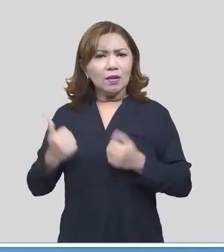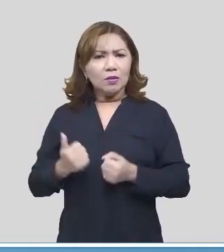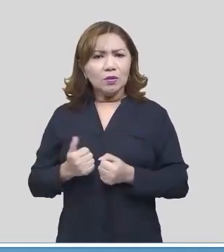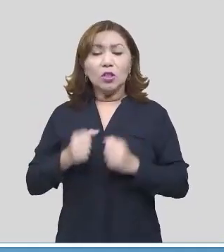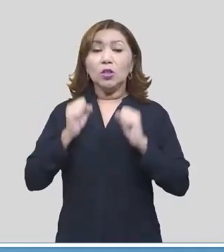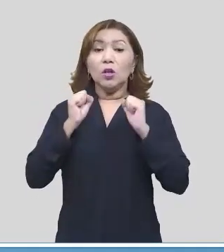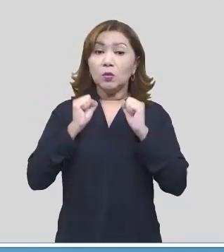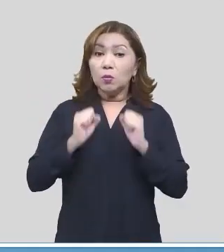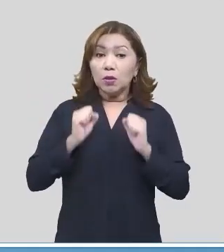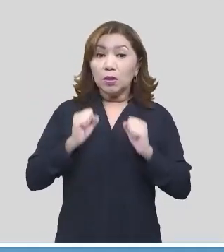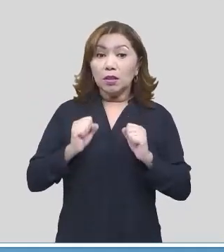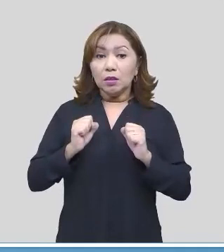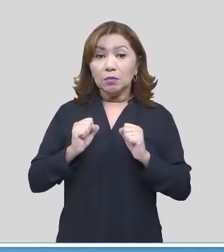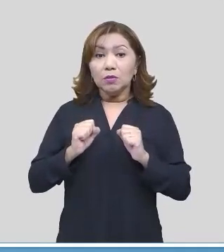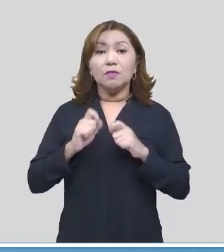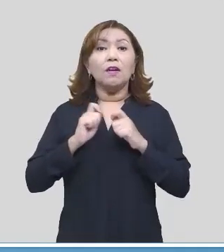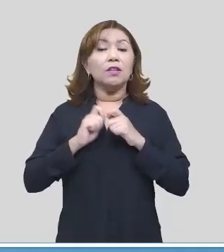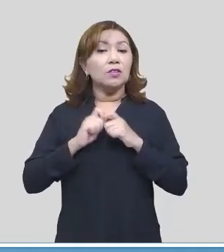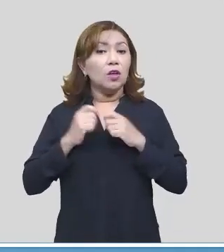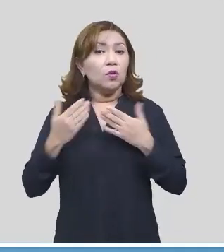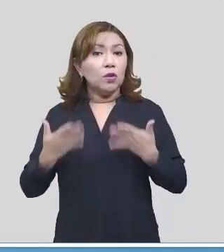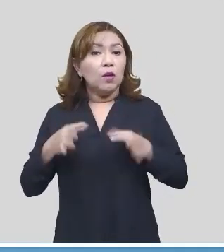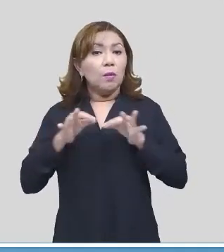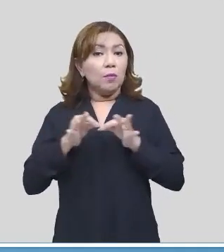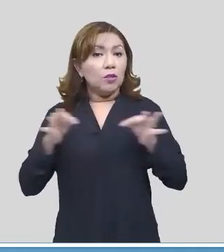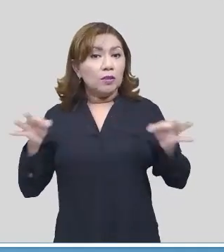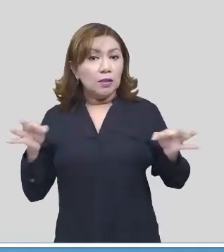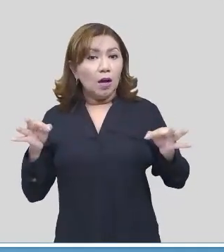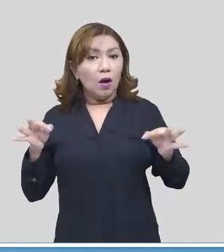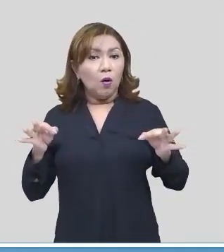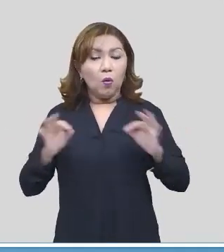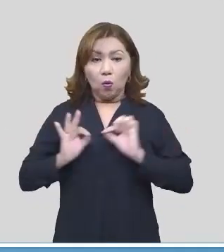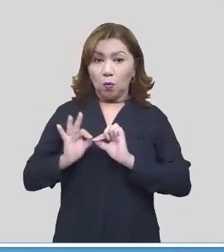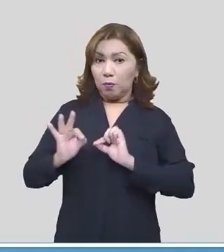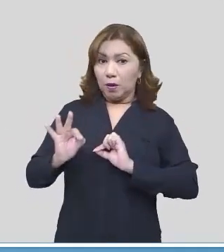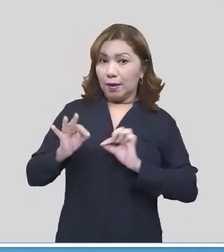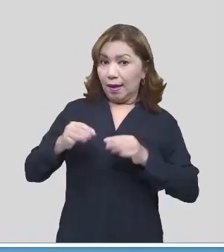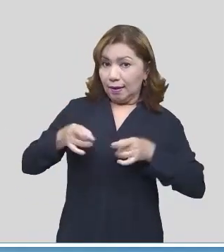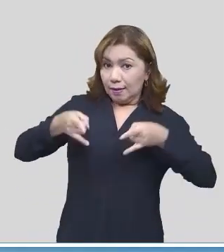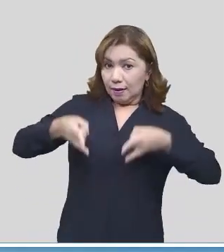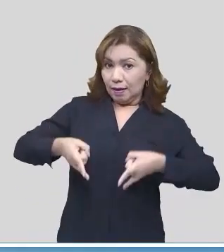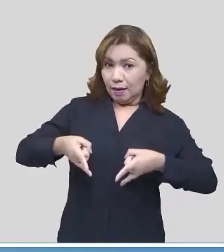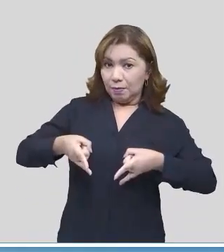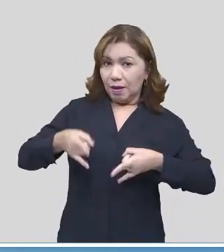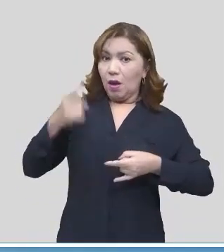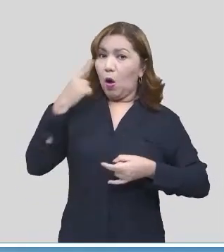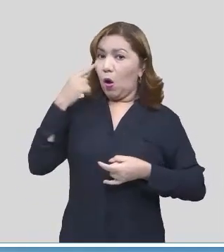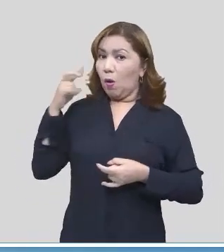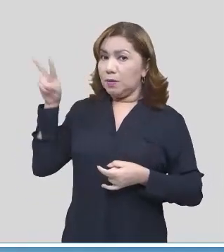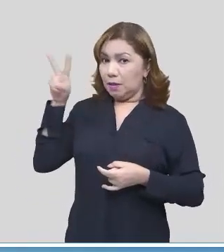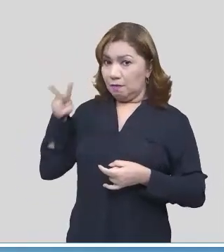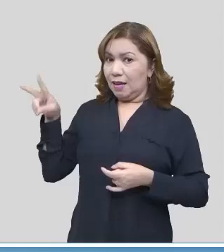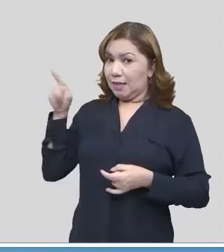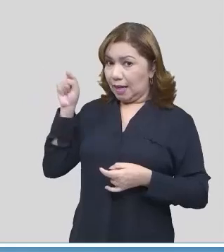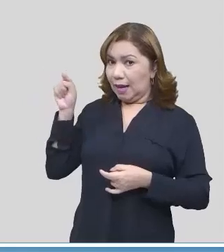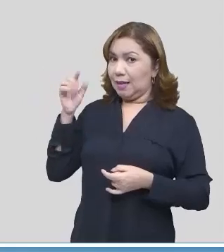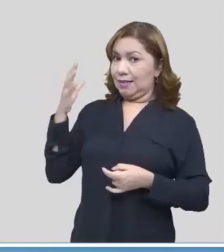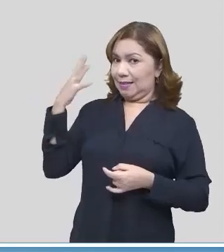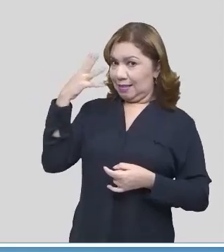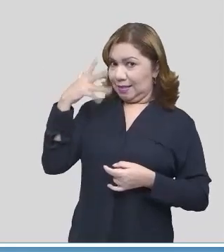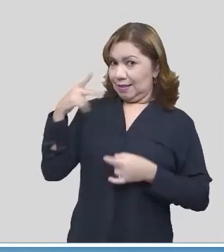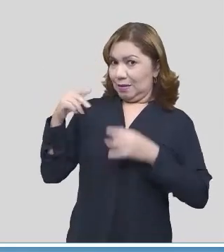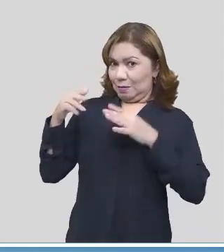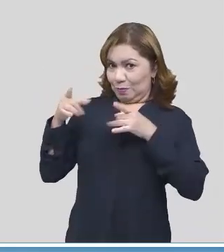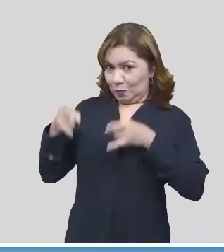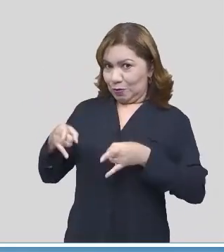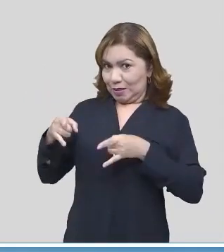podemos fazer medições, podemos medir o comprimento da cama, verificar se aquela cama bonita que está na loja